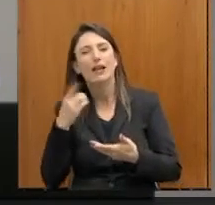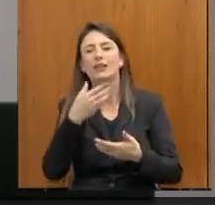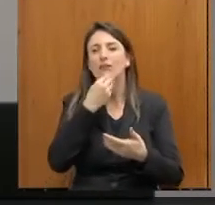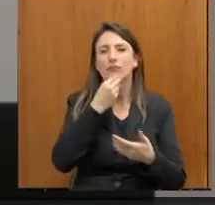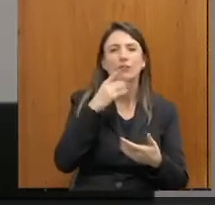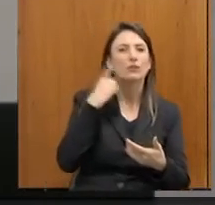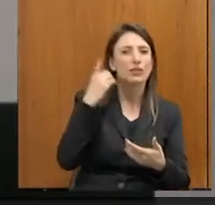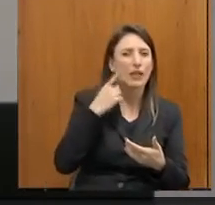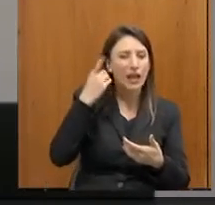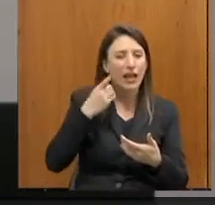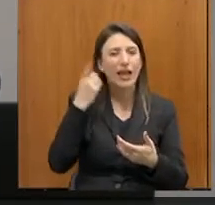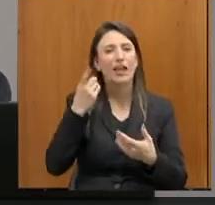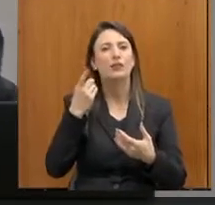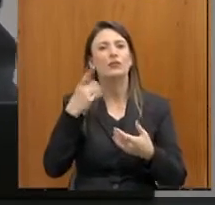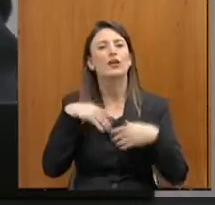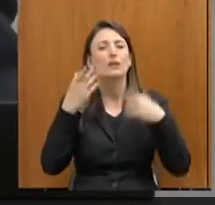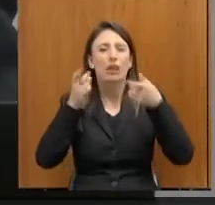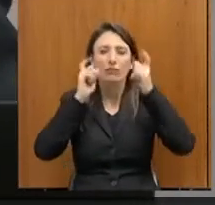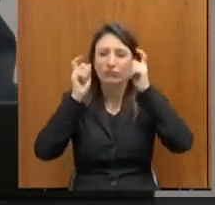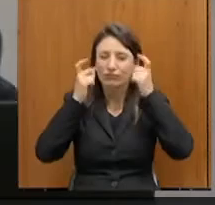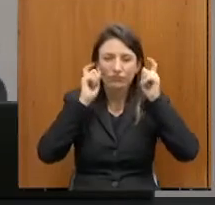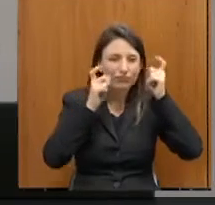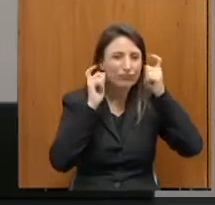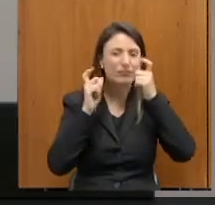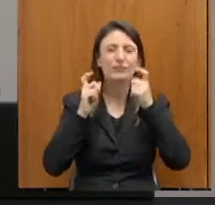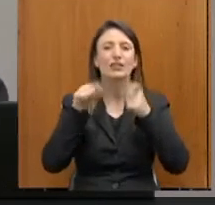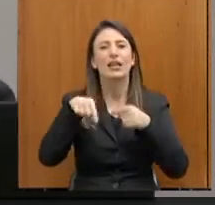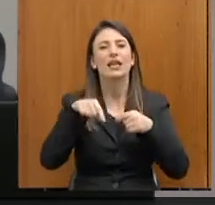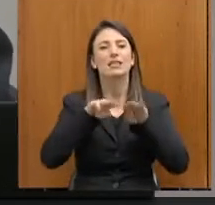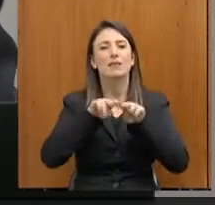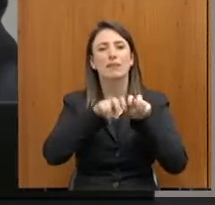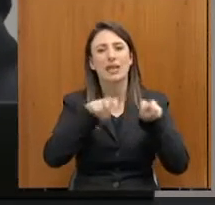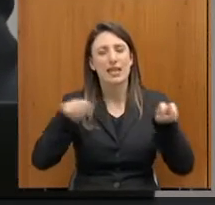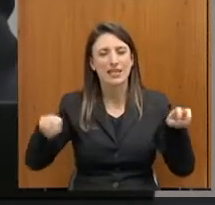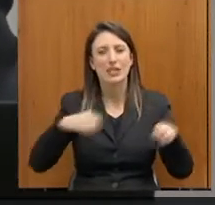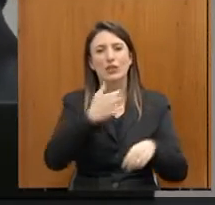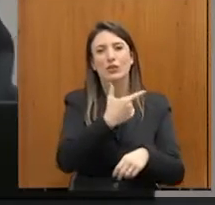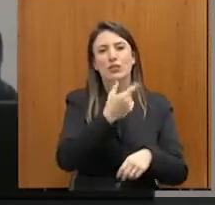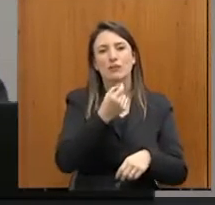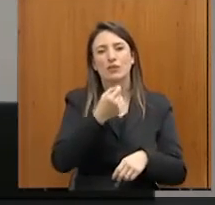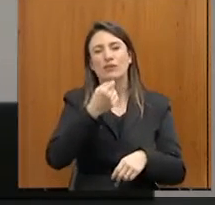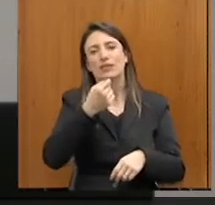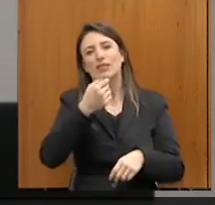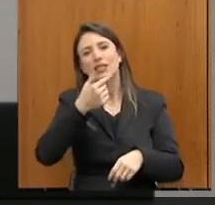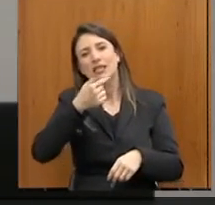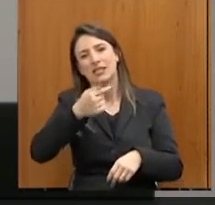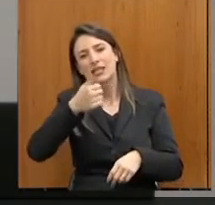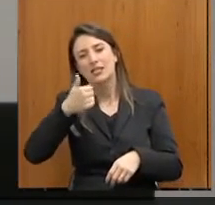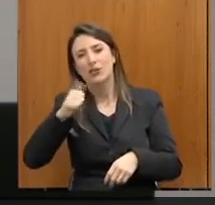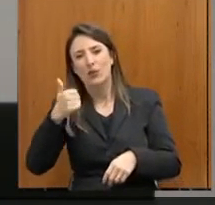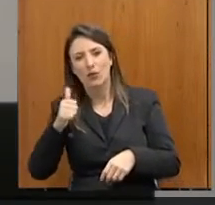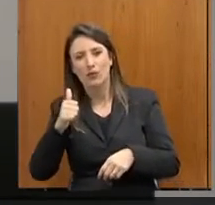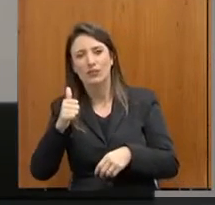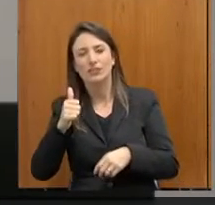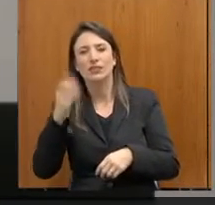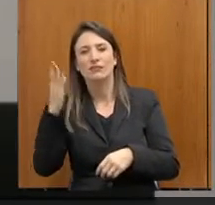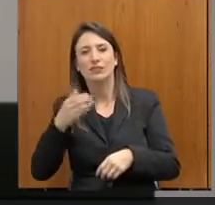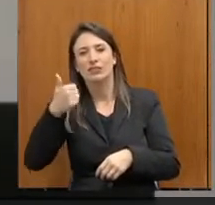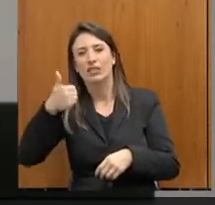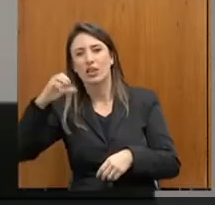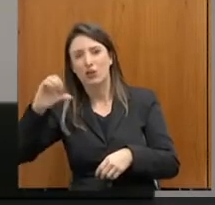termos da deliberação da mesa 2711 de 19 na seguinte